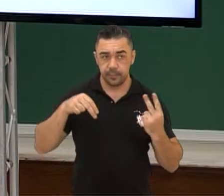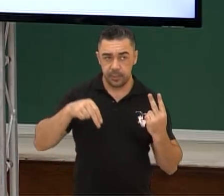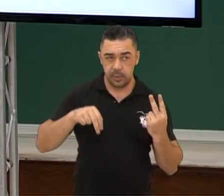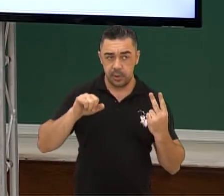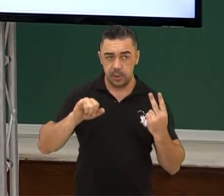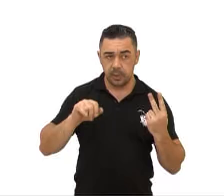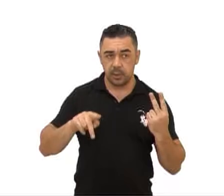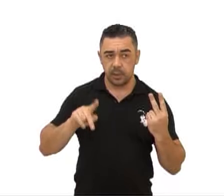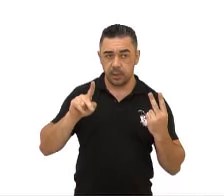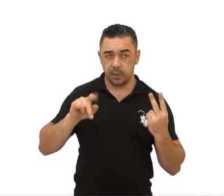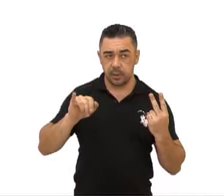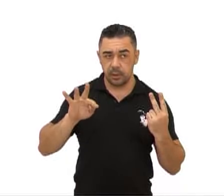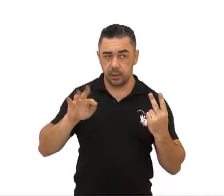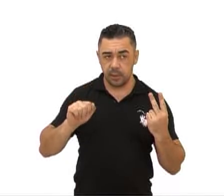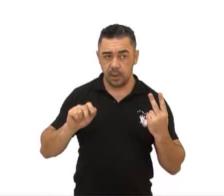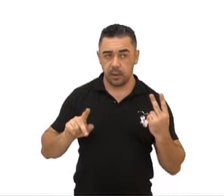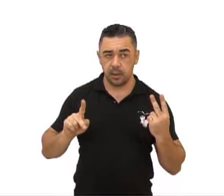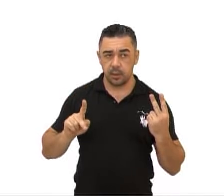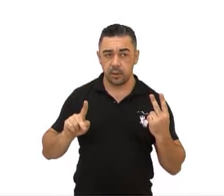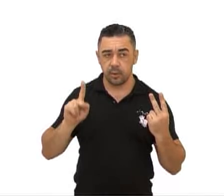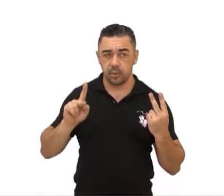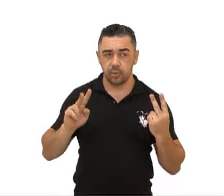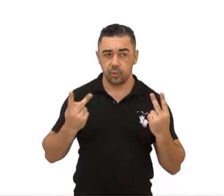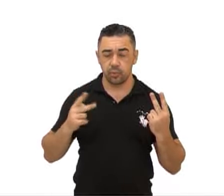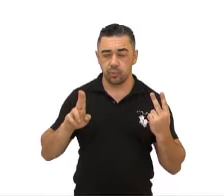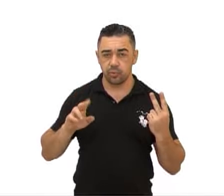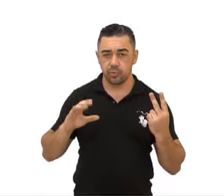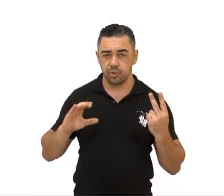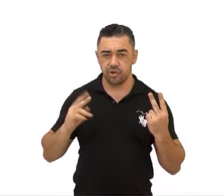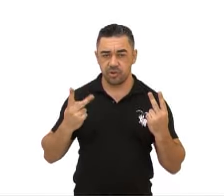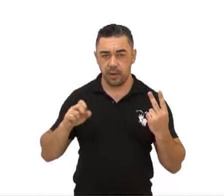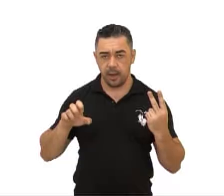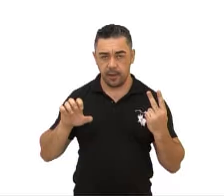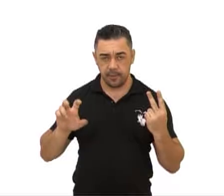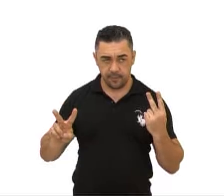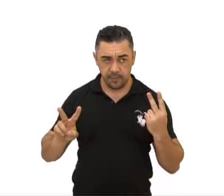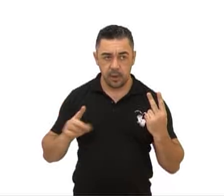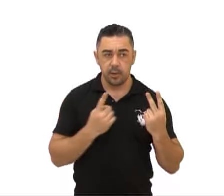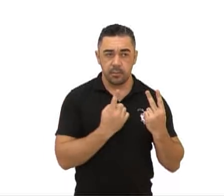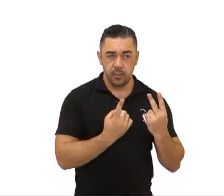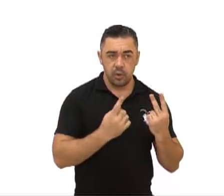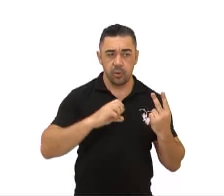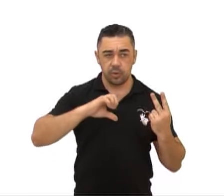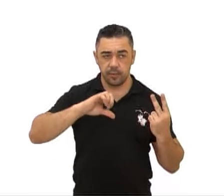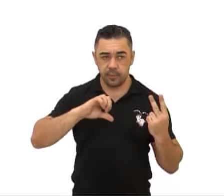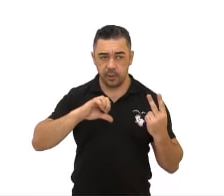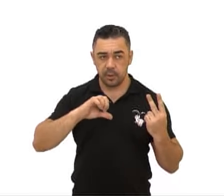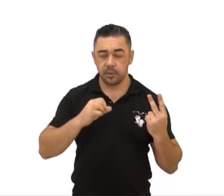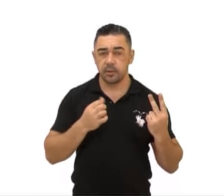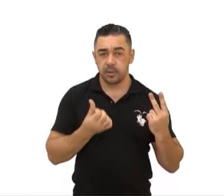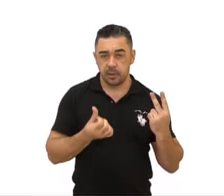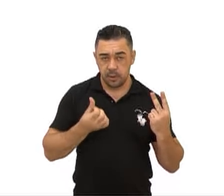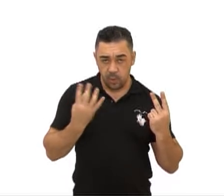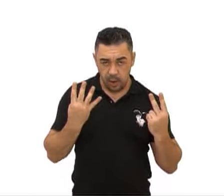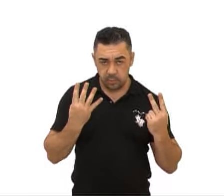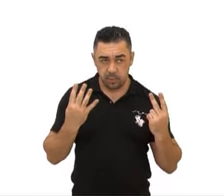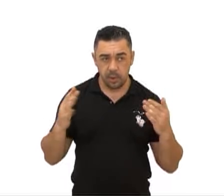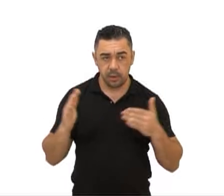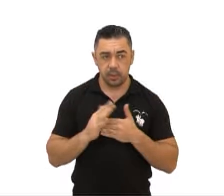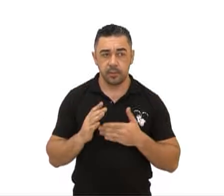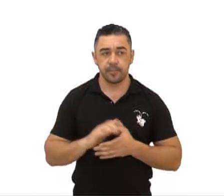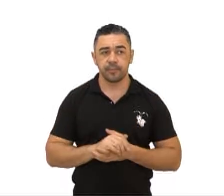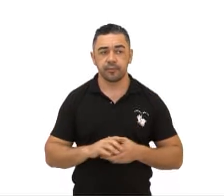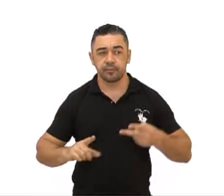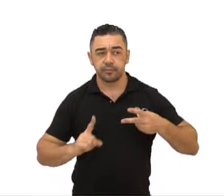Nikita Khrushchev, que governou ali de 1955 a 64, e ainda o Leonid